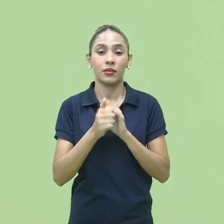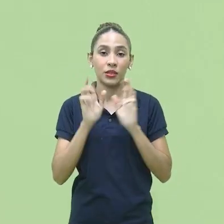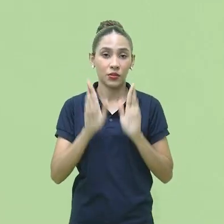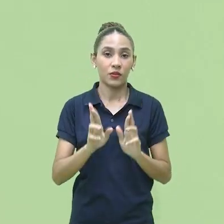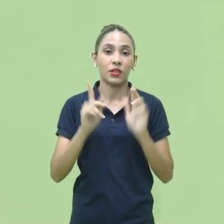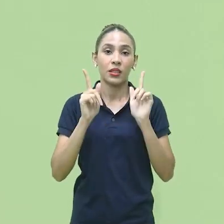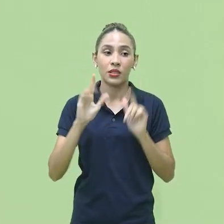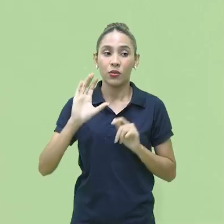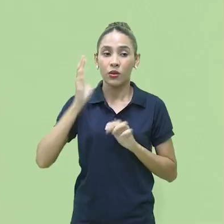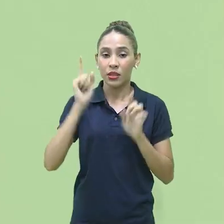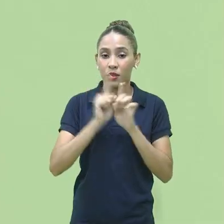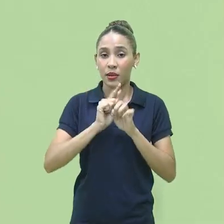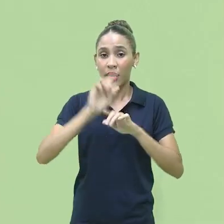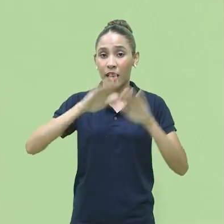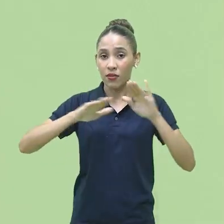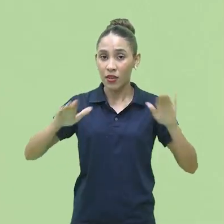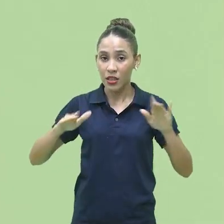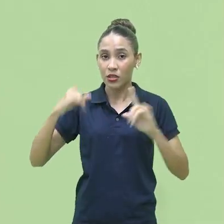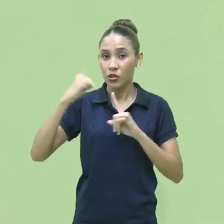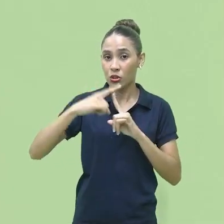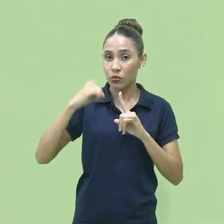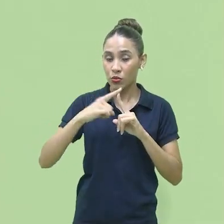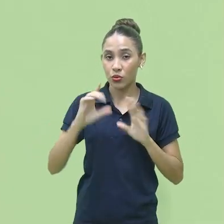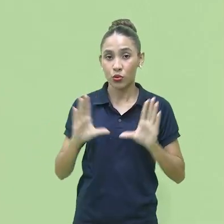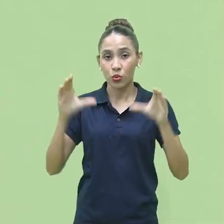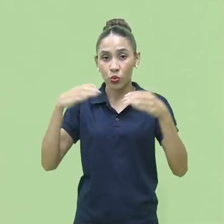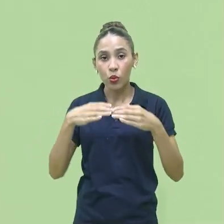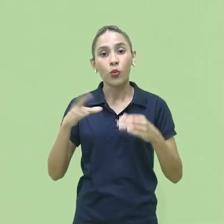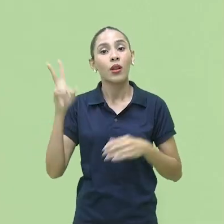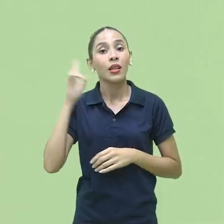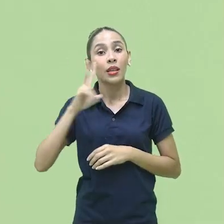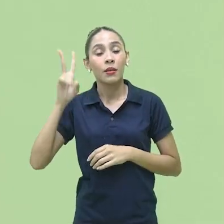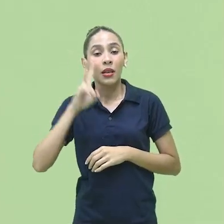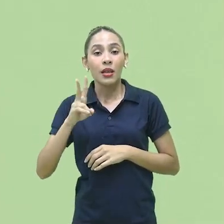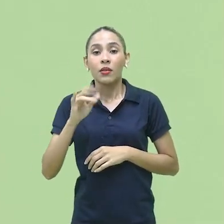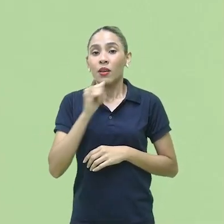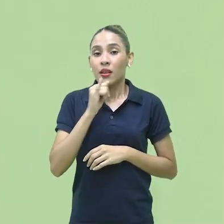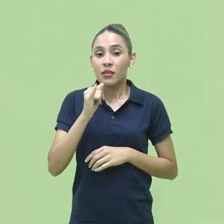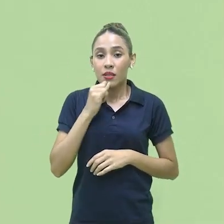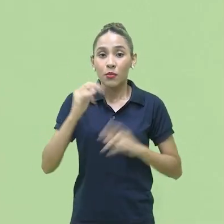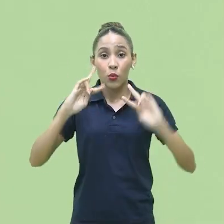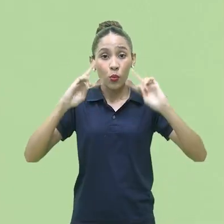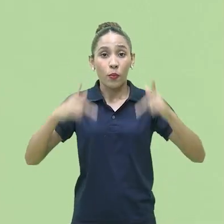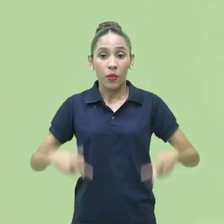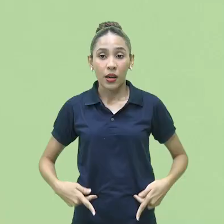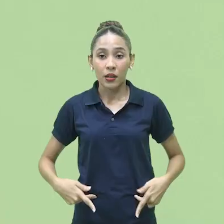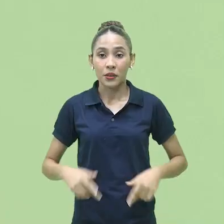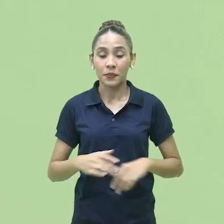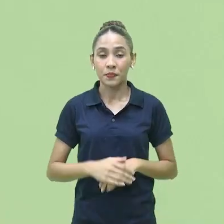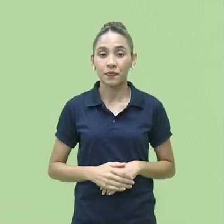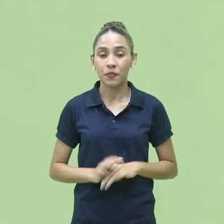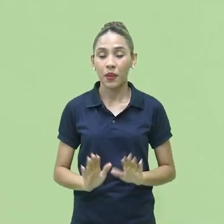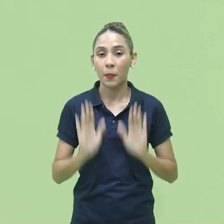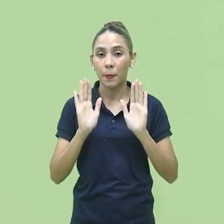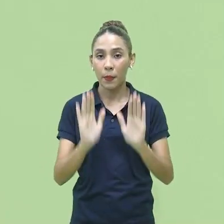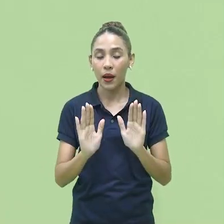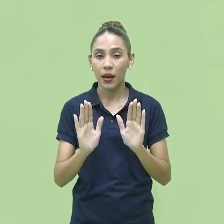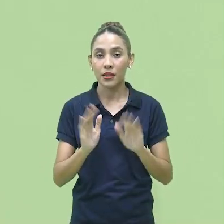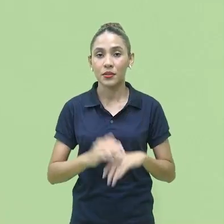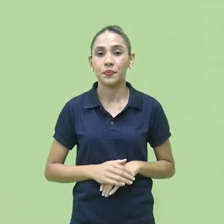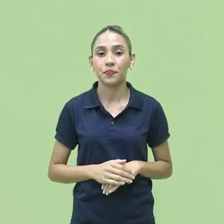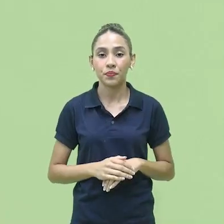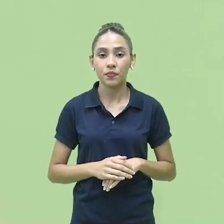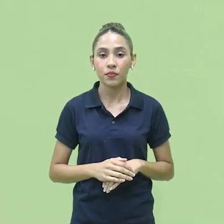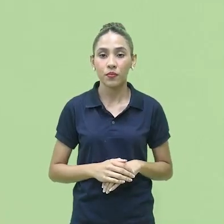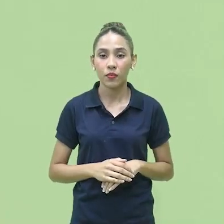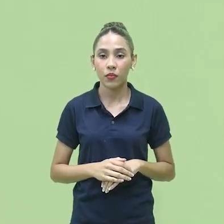diferentes. Isso acontece, às vezes, até na mesma espécie. Lembrando aí o nosso exemplo da espécie humana. Mas não para por aí o